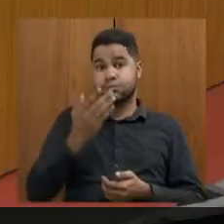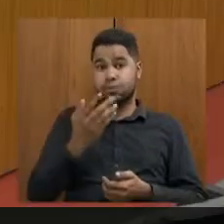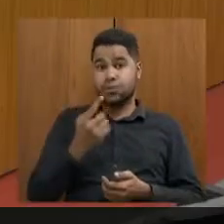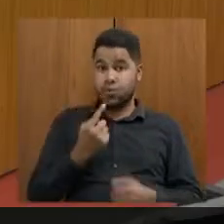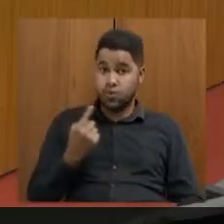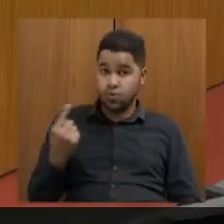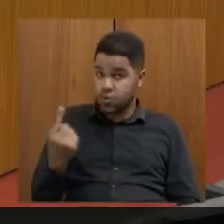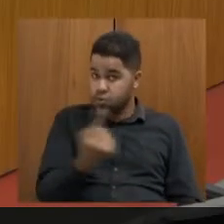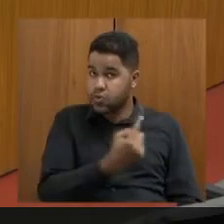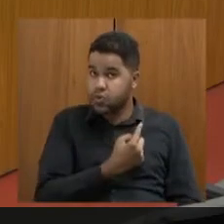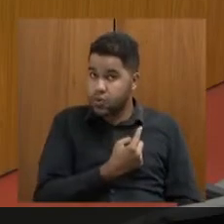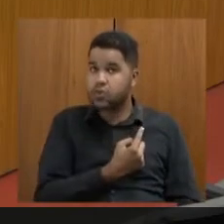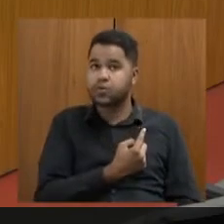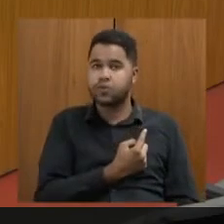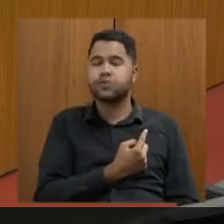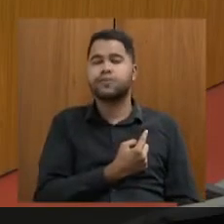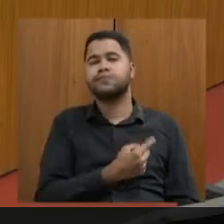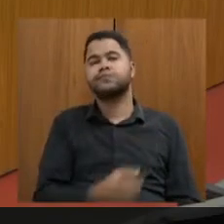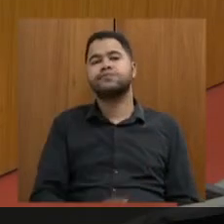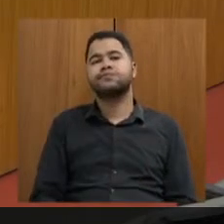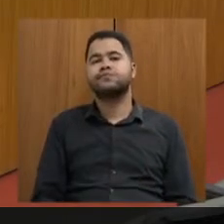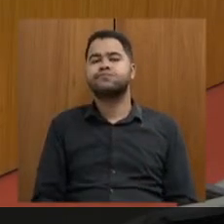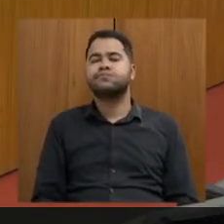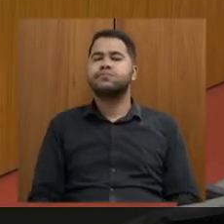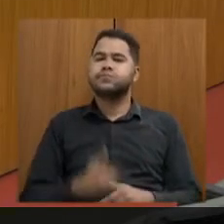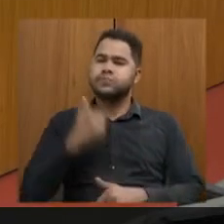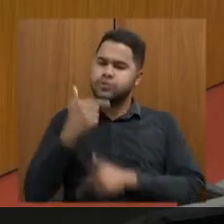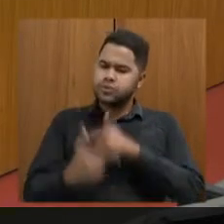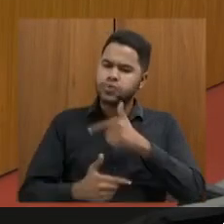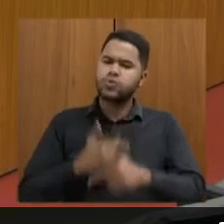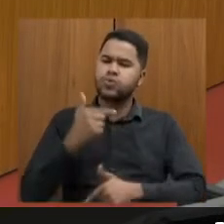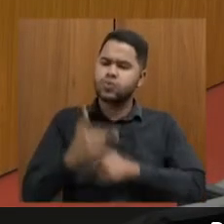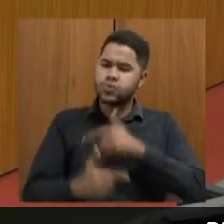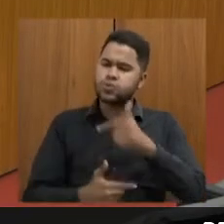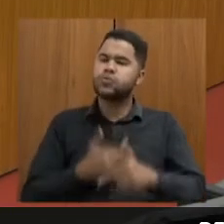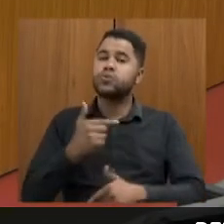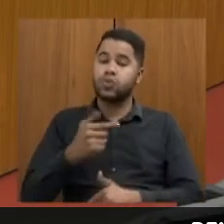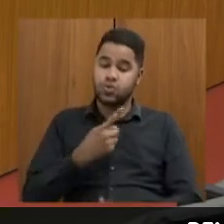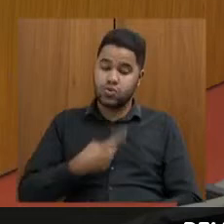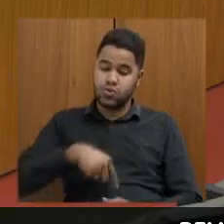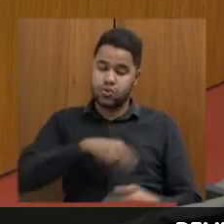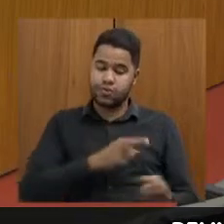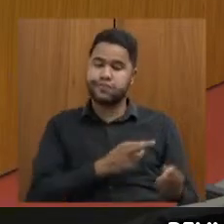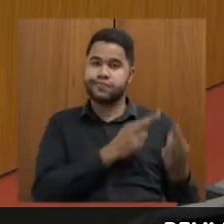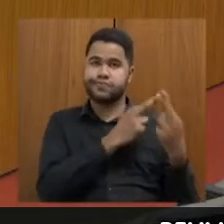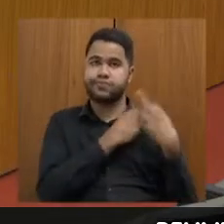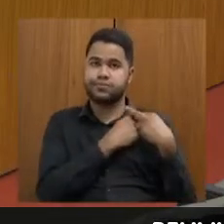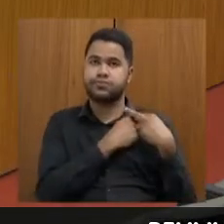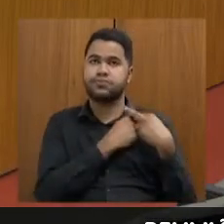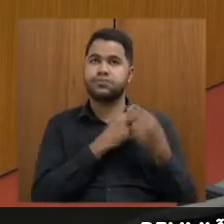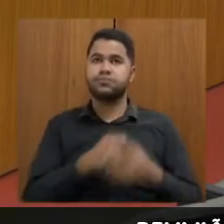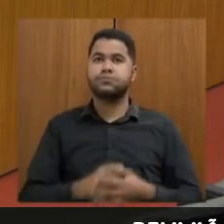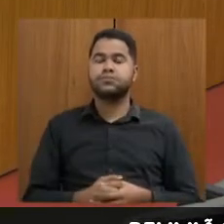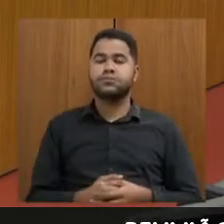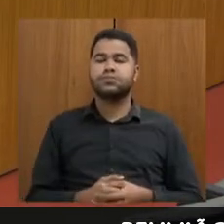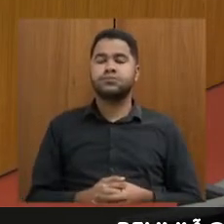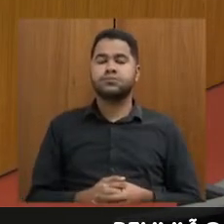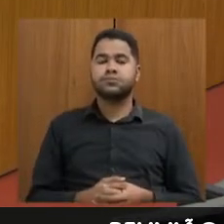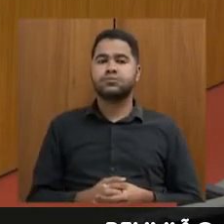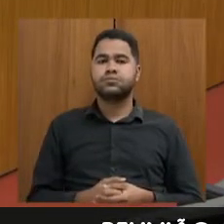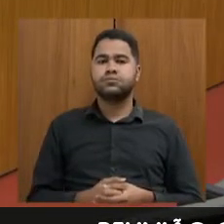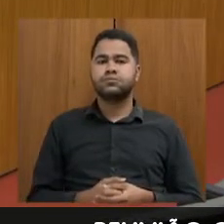nós é trabalharemos muito faremos a nossa parte para que